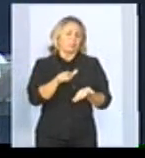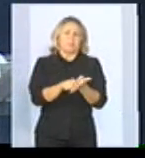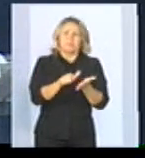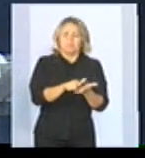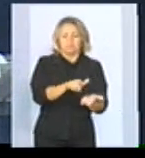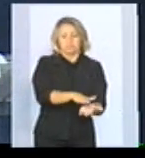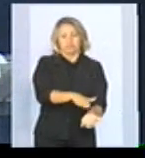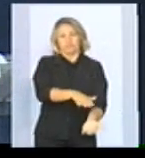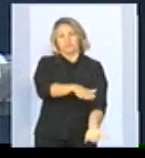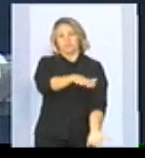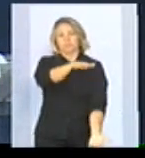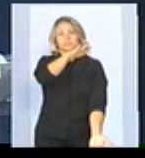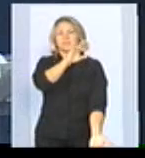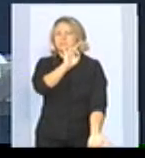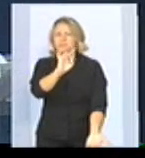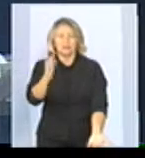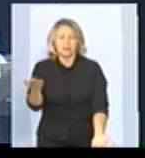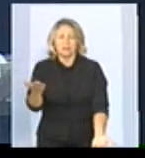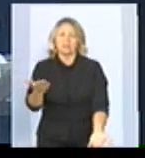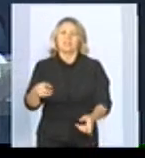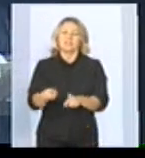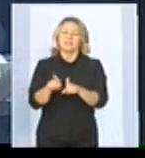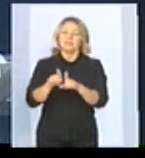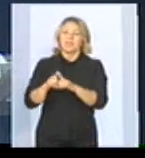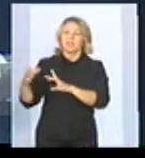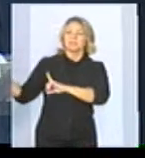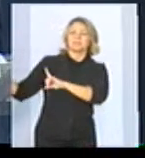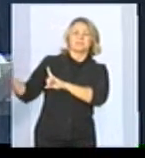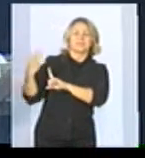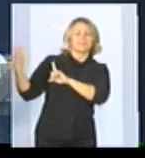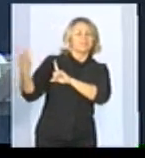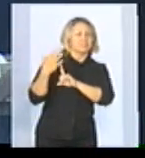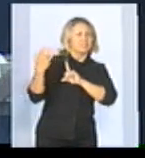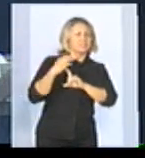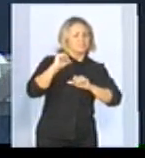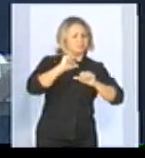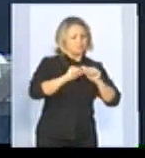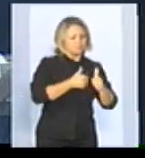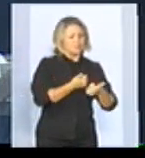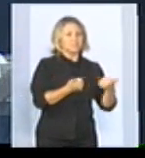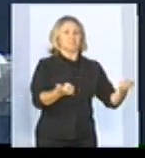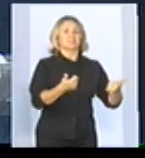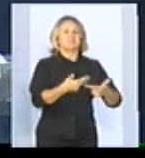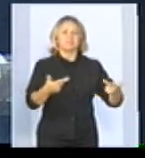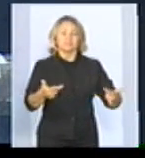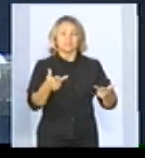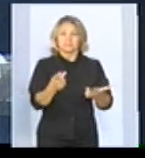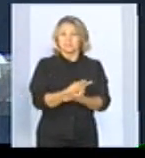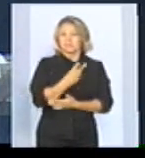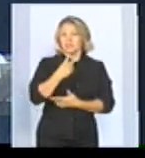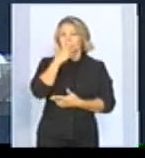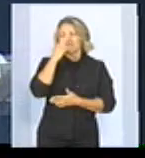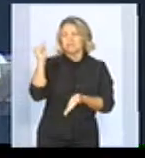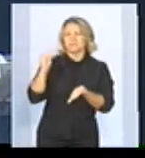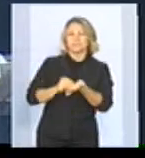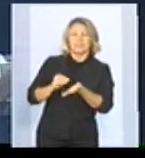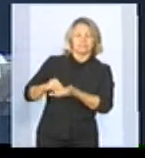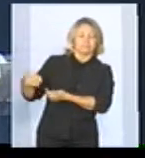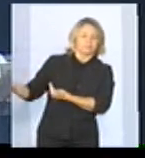é eh eh a interferência no modelo de negócio muitas vezes pode ser alguma coisa que desestimule